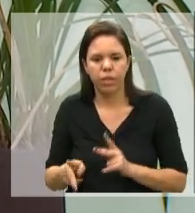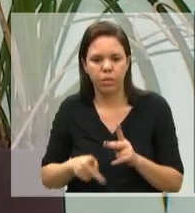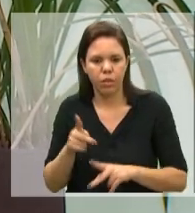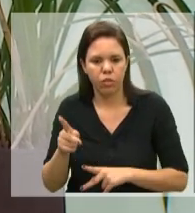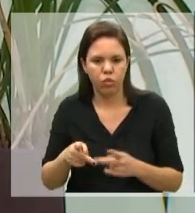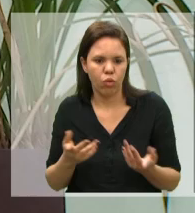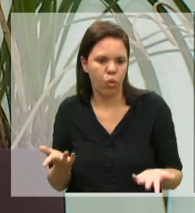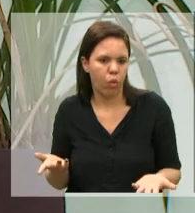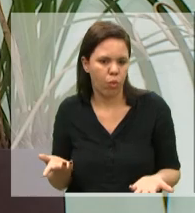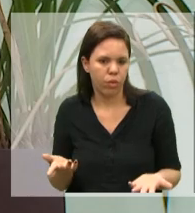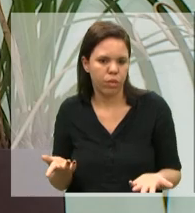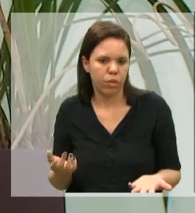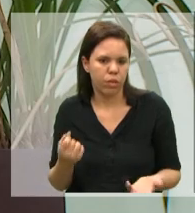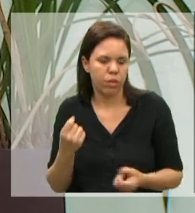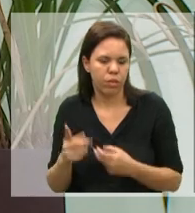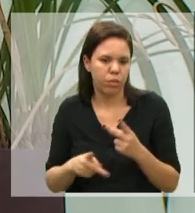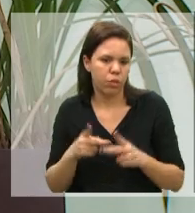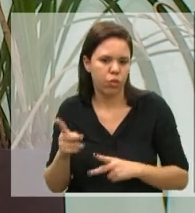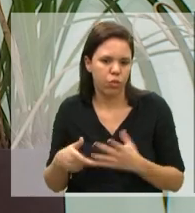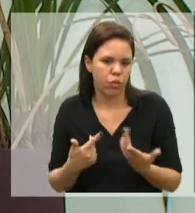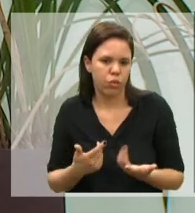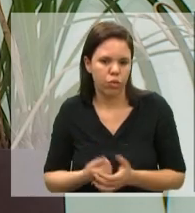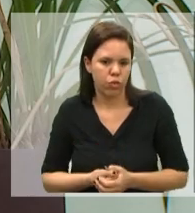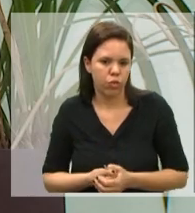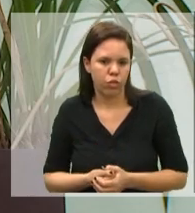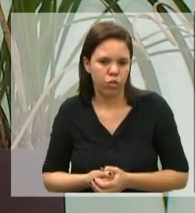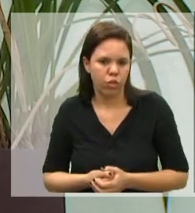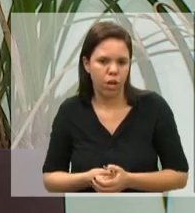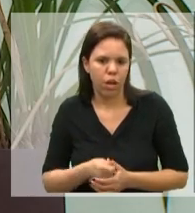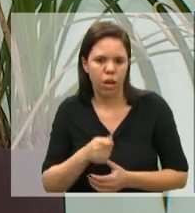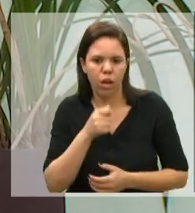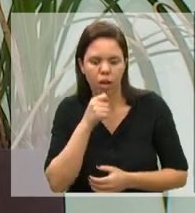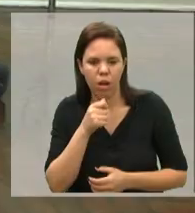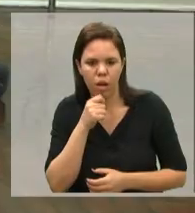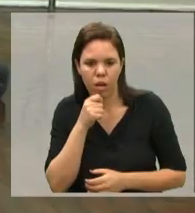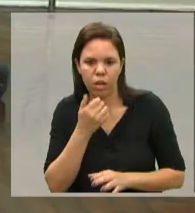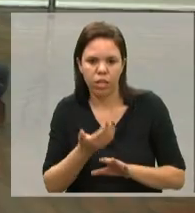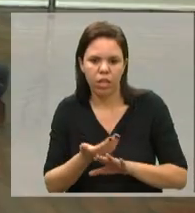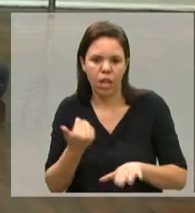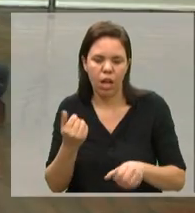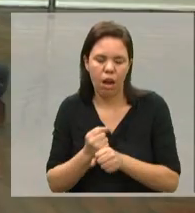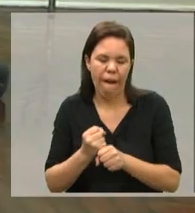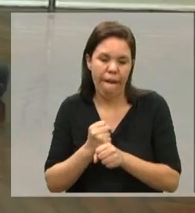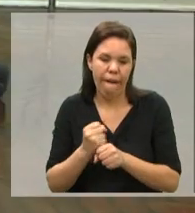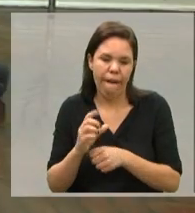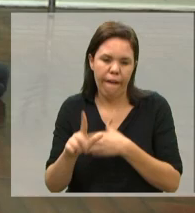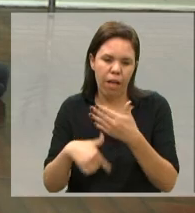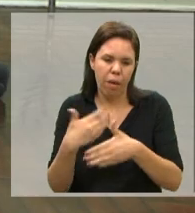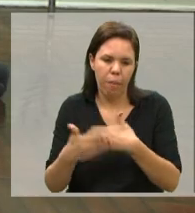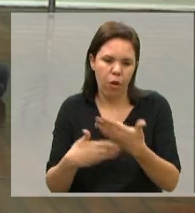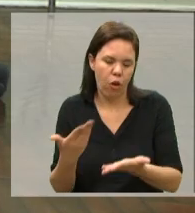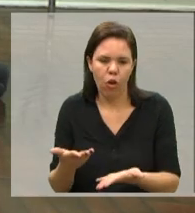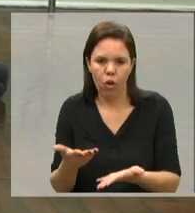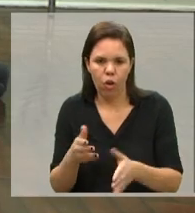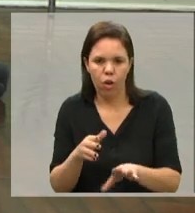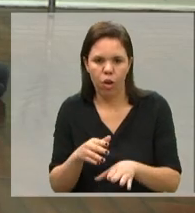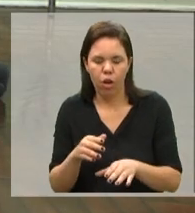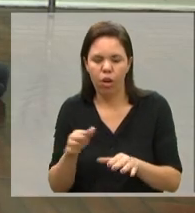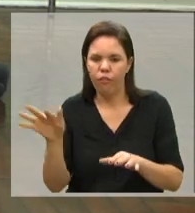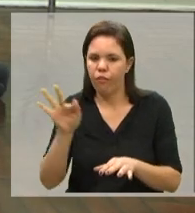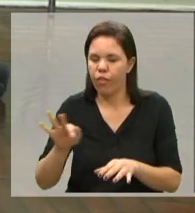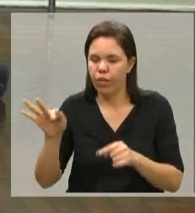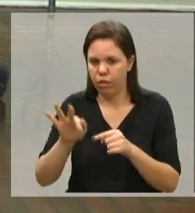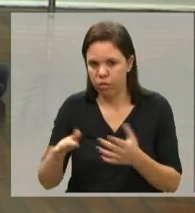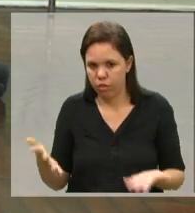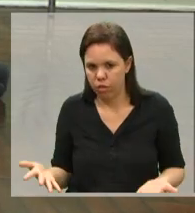obviamente há exceções, mas via de regra é um público que descolou do ensino médio, anos depois vem para o ensino superior. Ficou um tempo sem